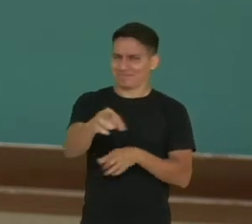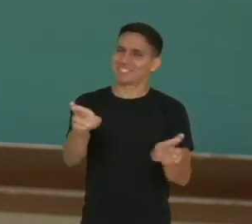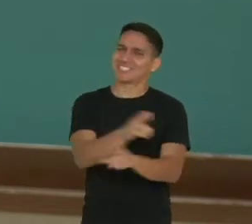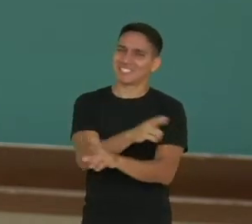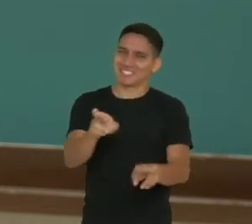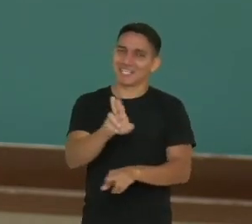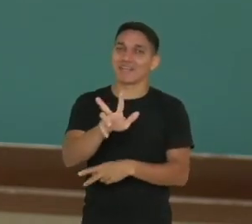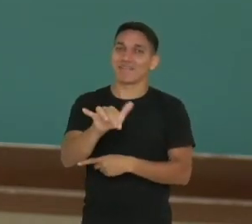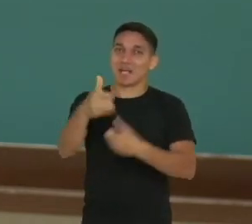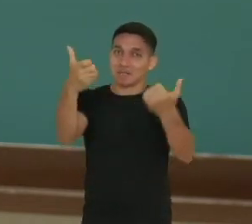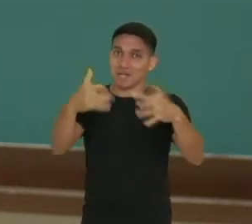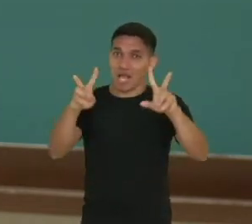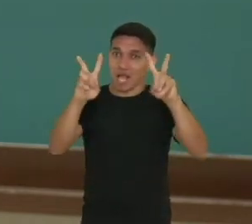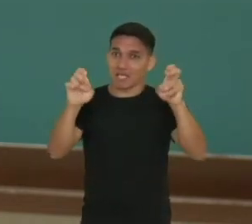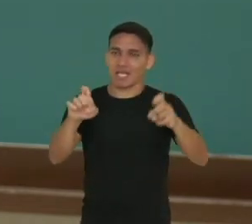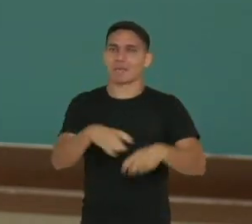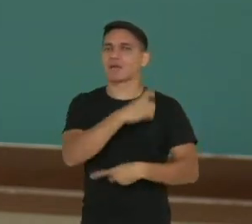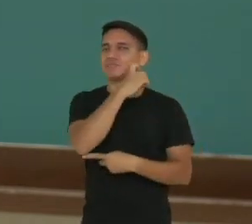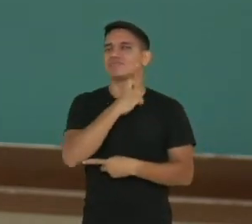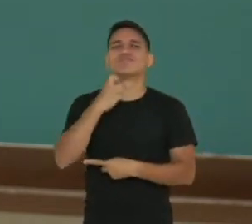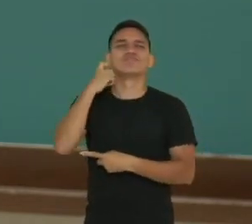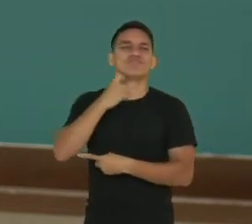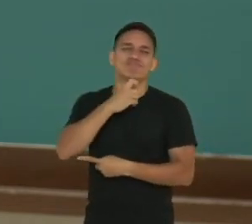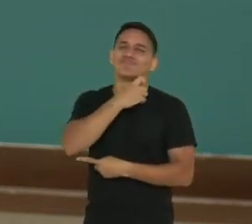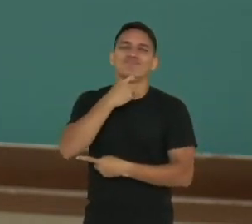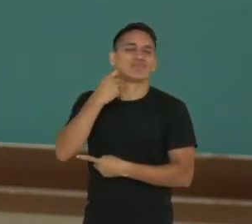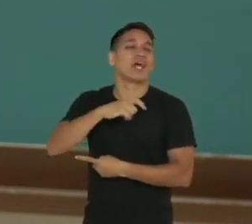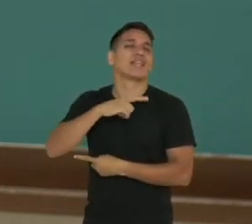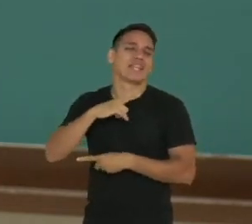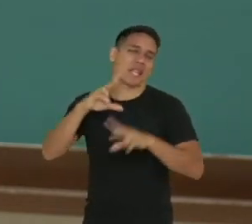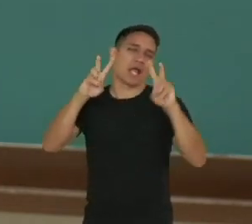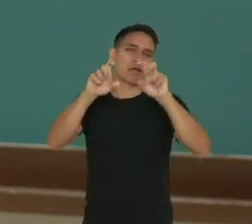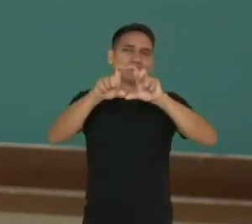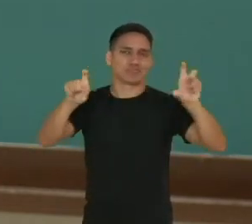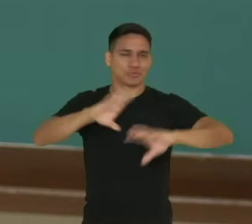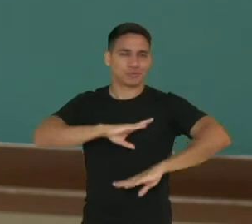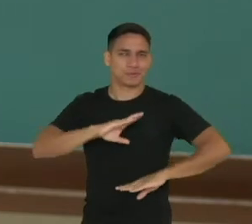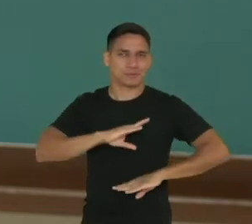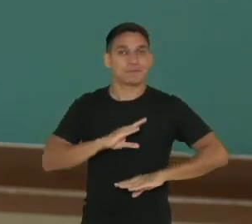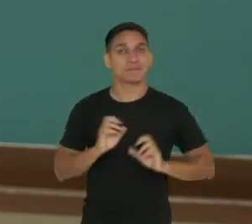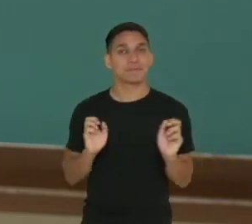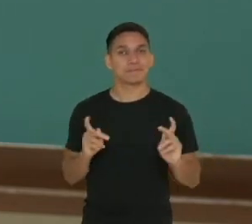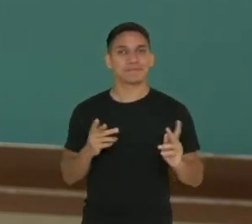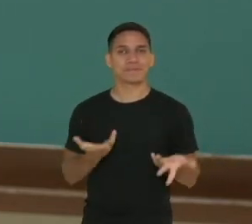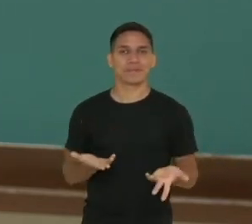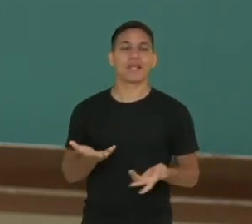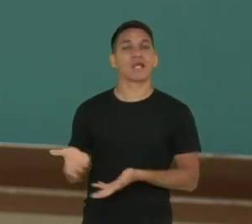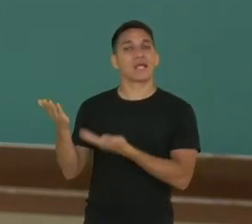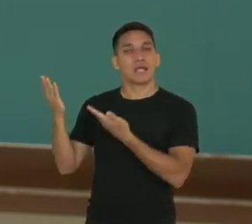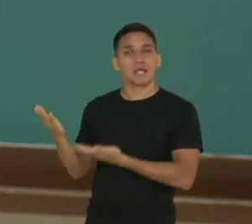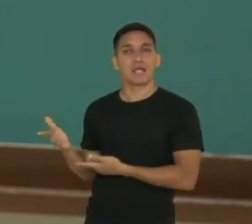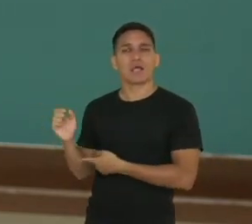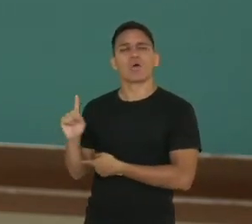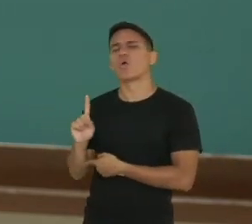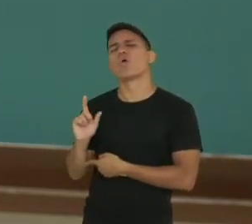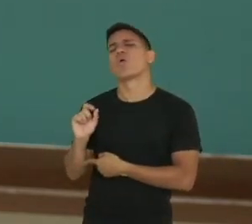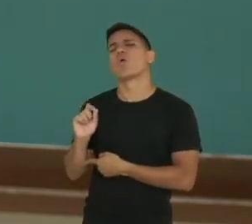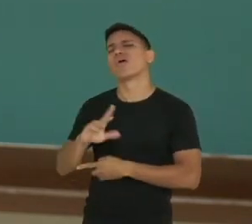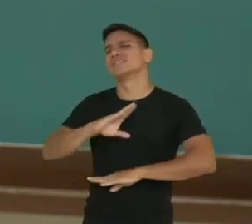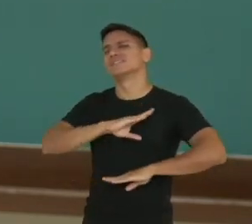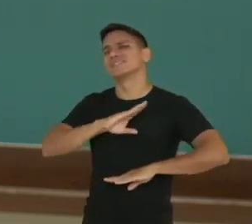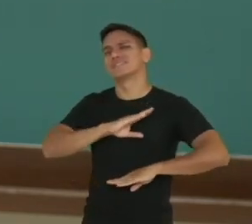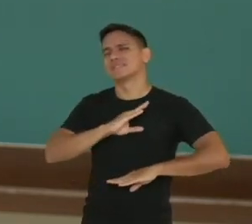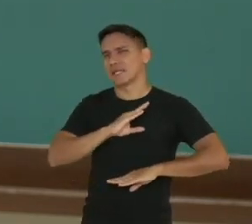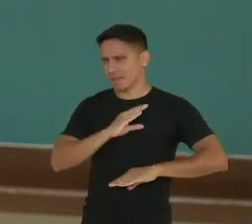falar tema barbeiro, Inclusive dá o nome ao título do causo, certo? Mas os causos, será que eles